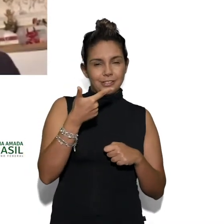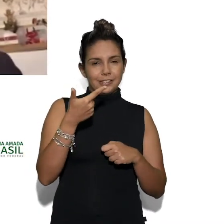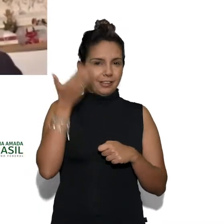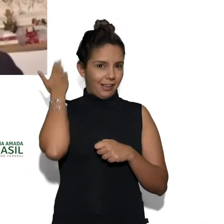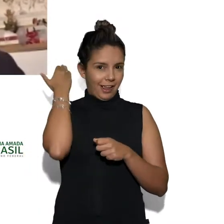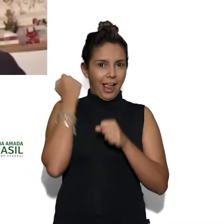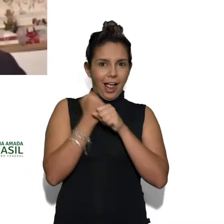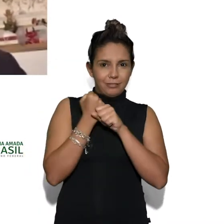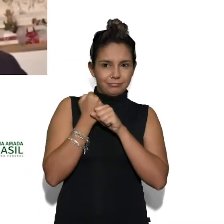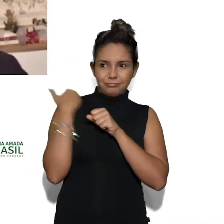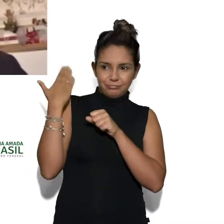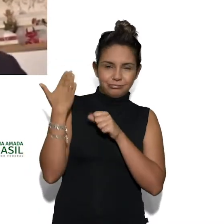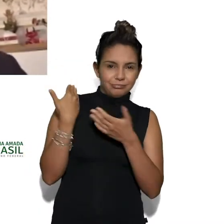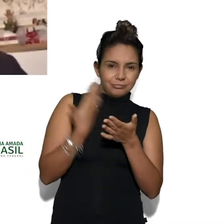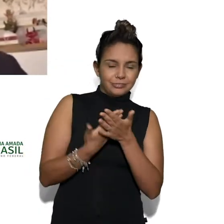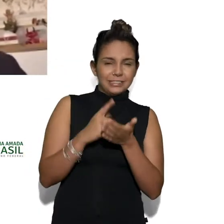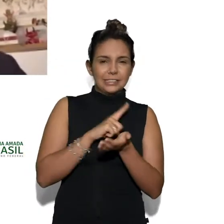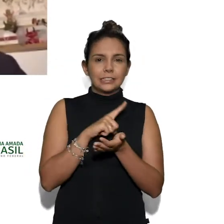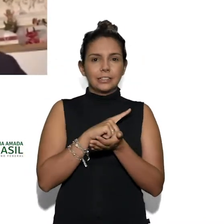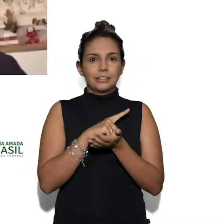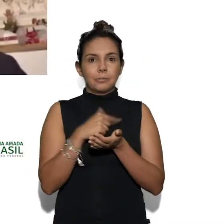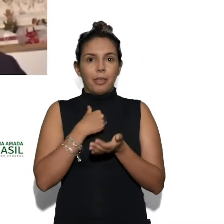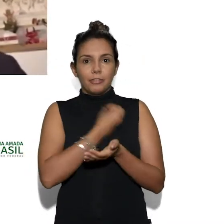12 anos